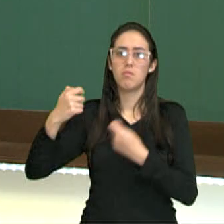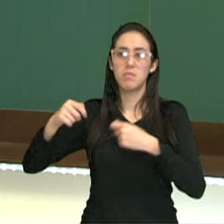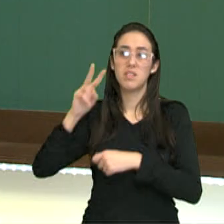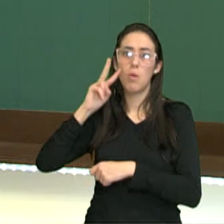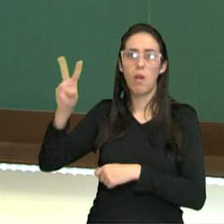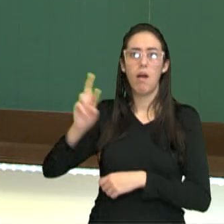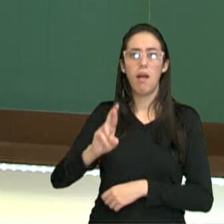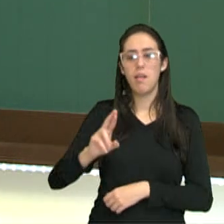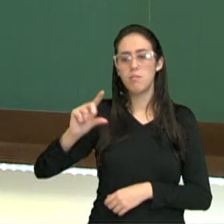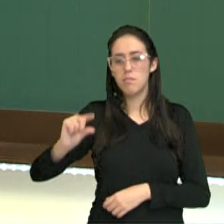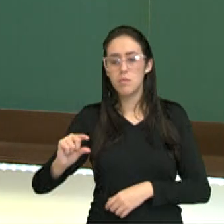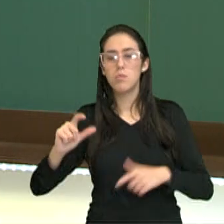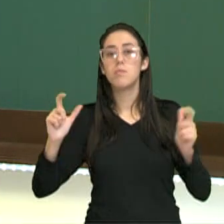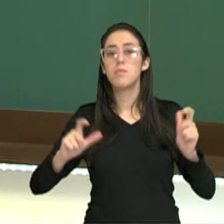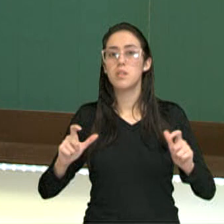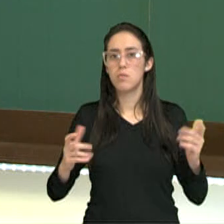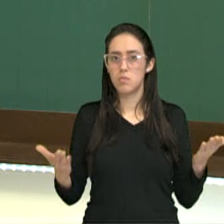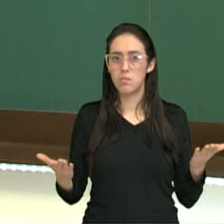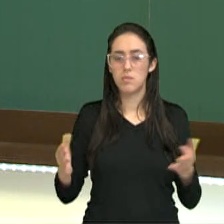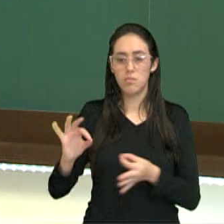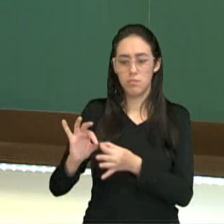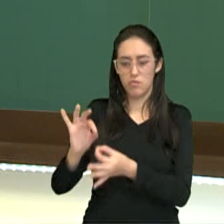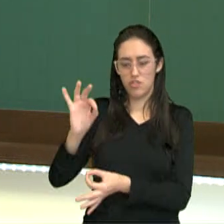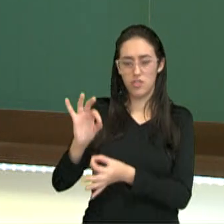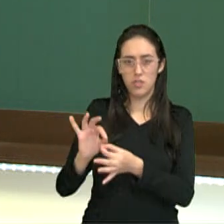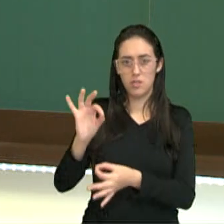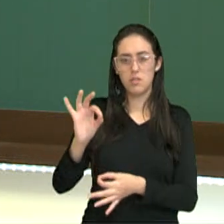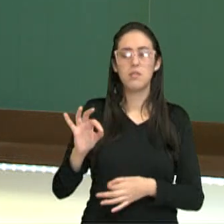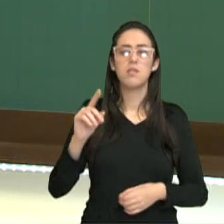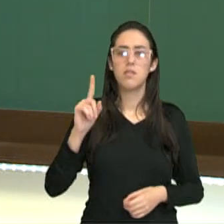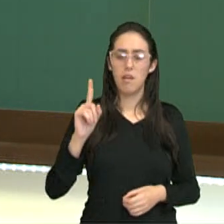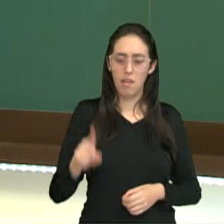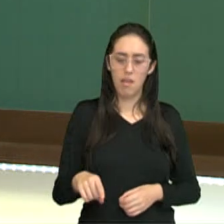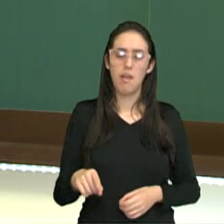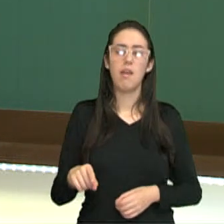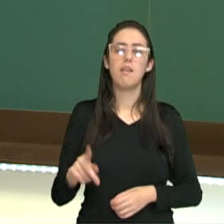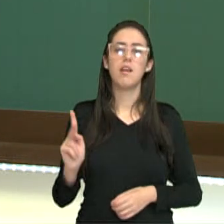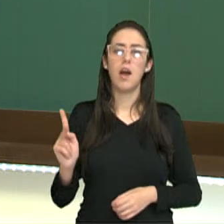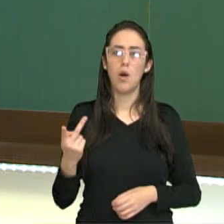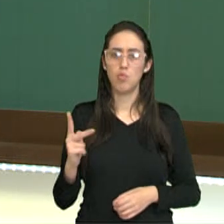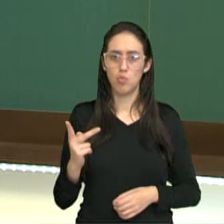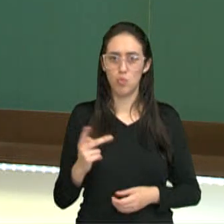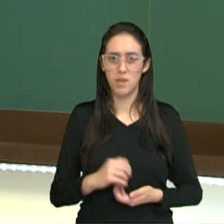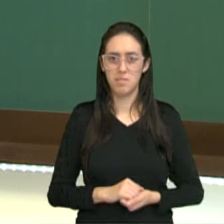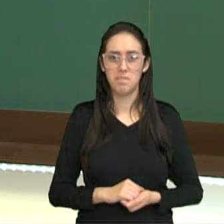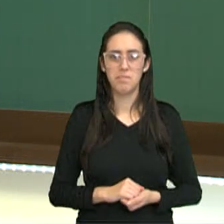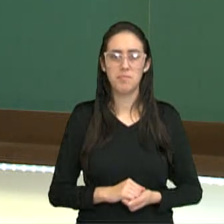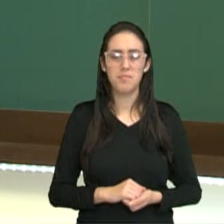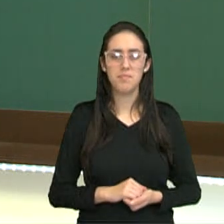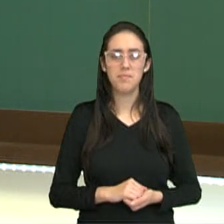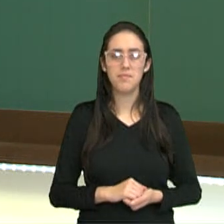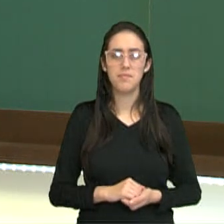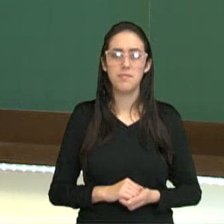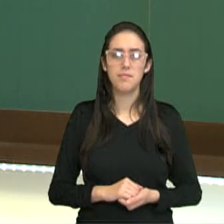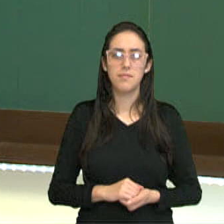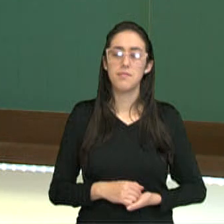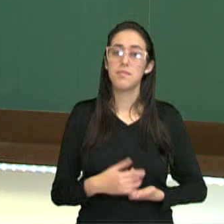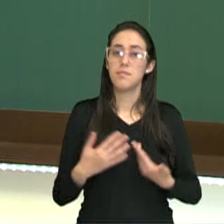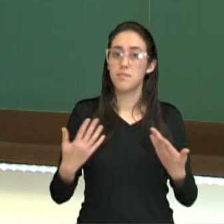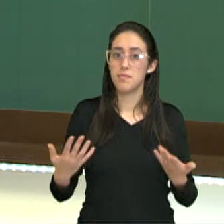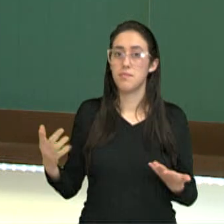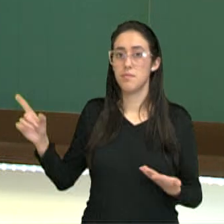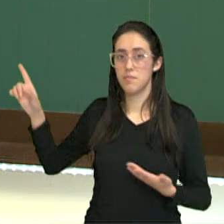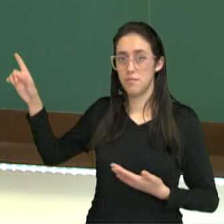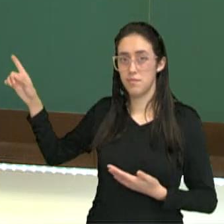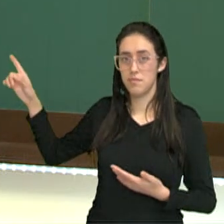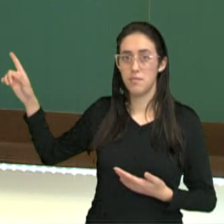minúsculo. A distância entre as duas vai ser exatamente o que a gente chama da altura do nosso cone, tá? E aqui,